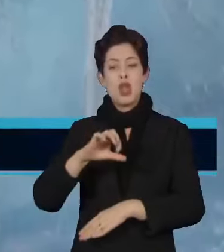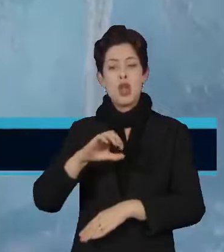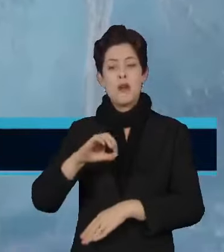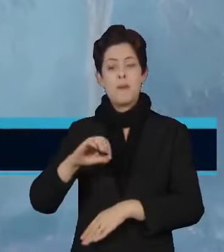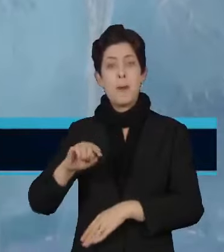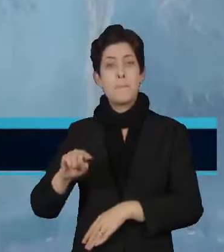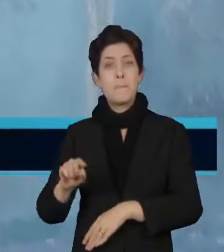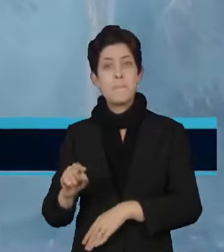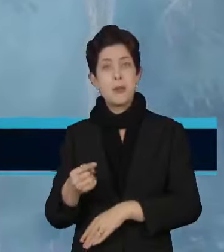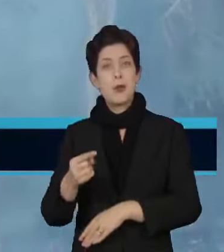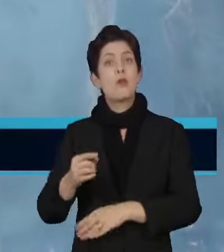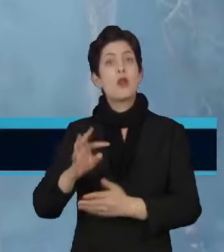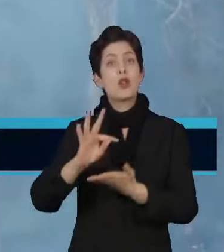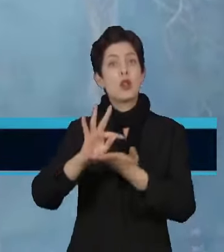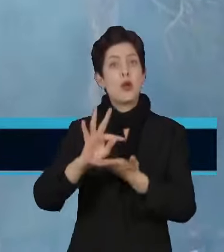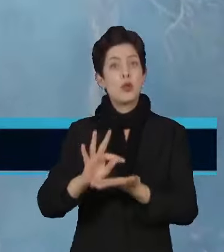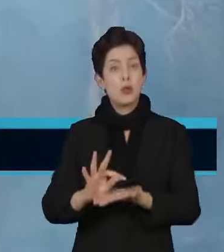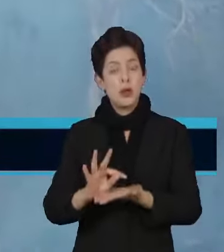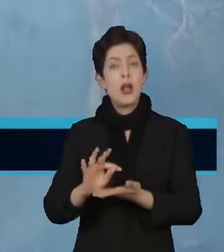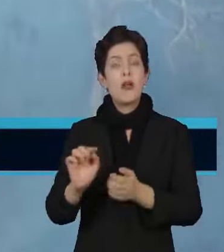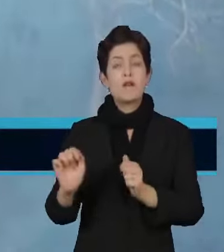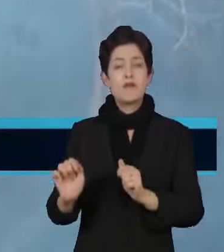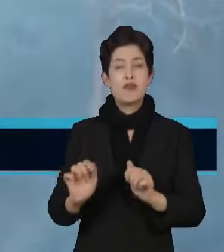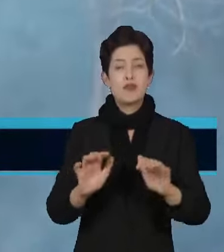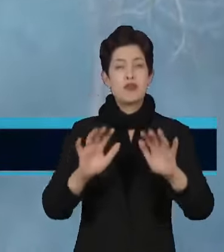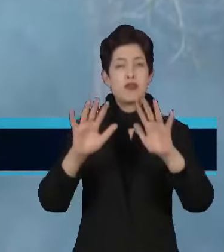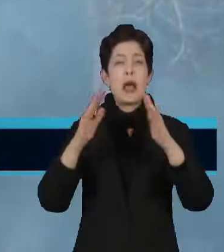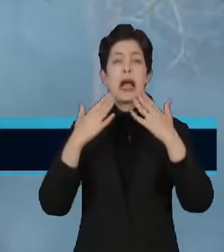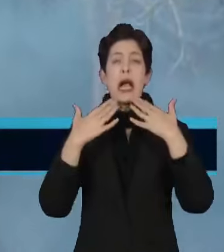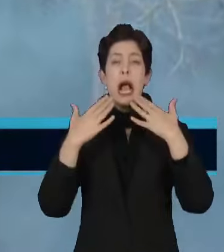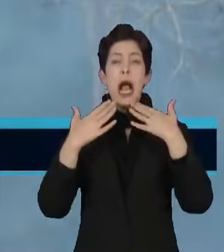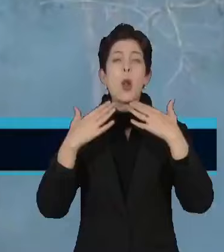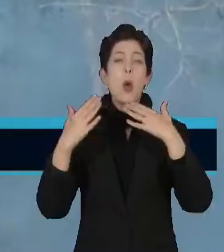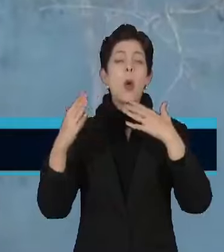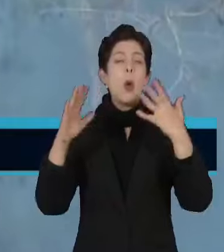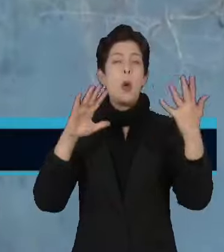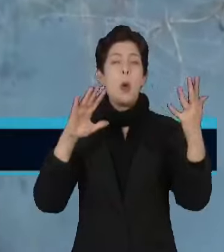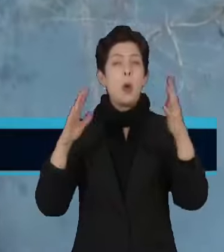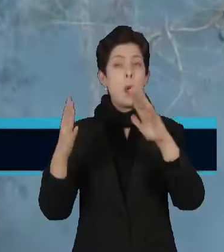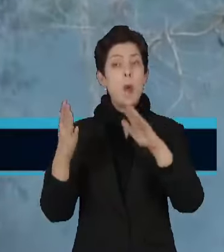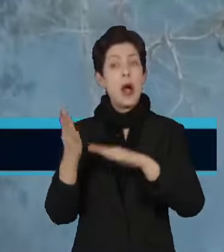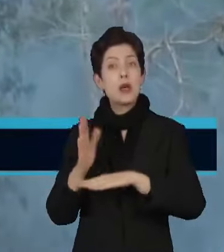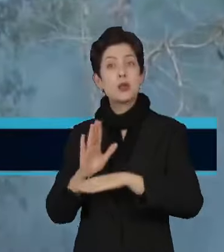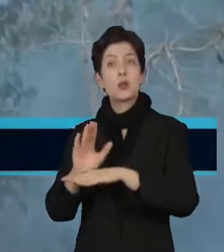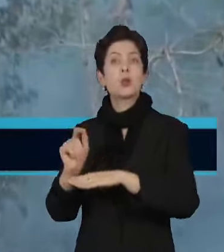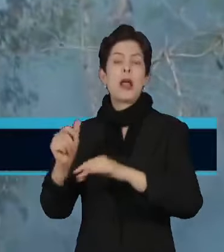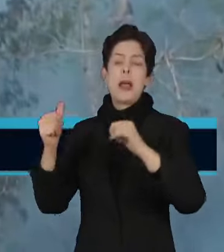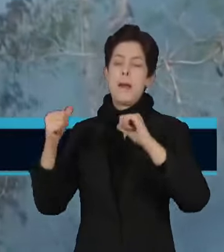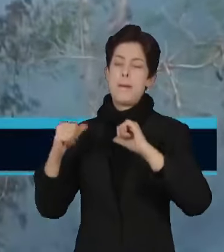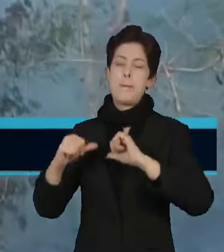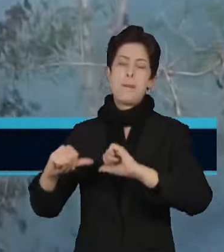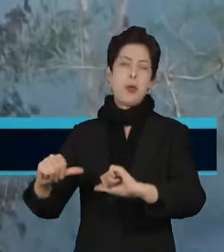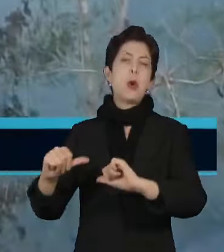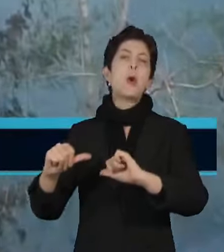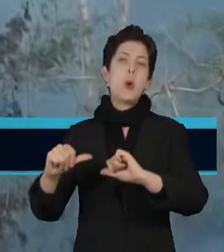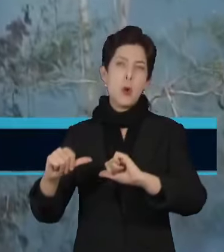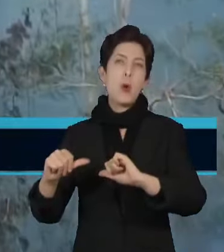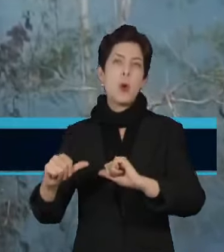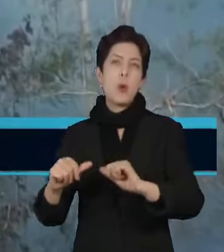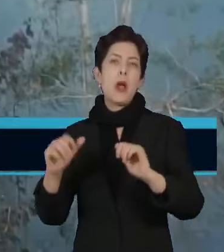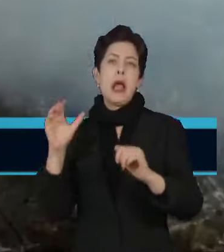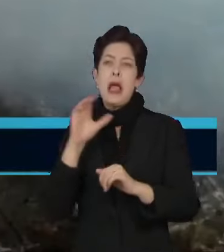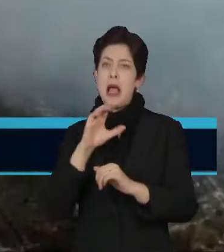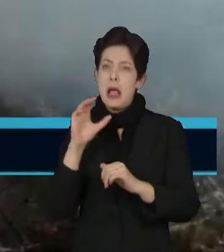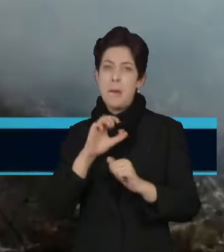900.000 toneladas de gases do efeito estufa o que contribuiu para o agravamento da emergência